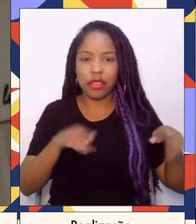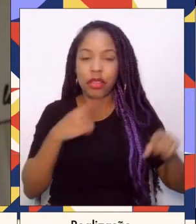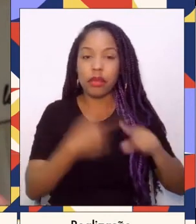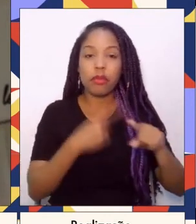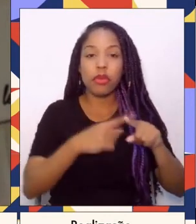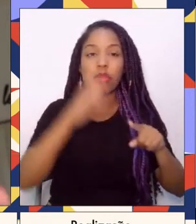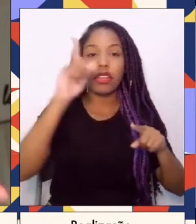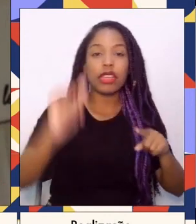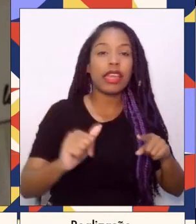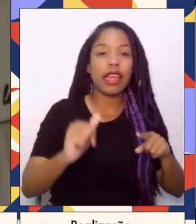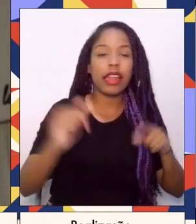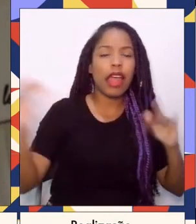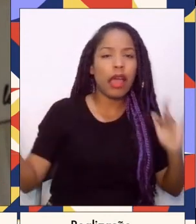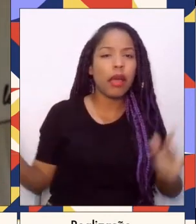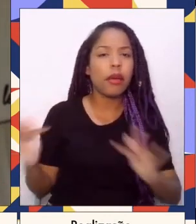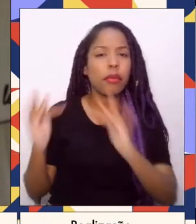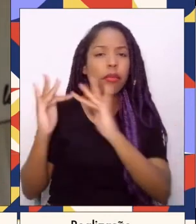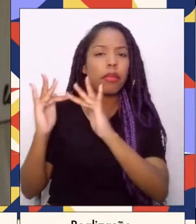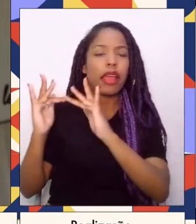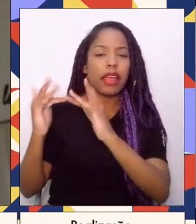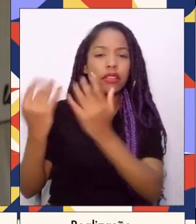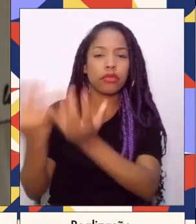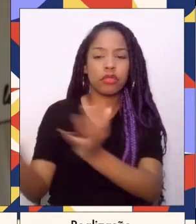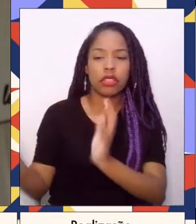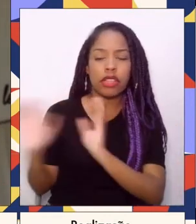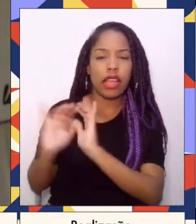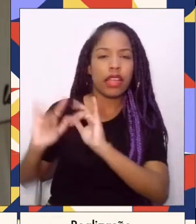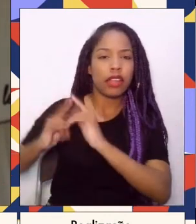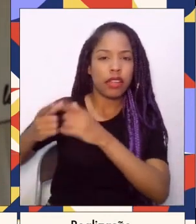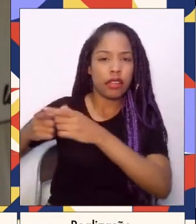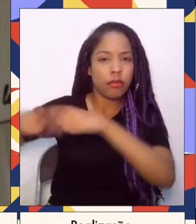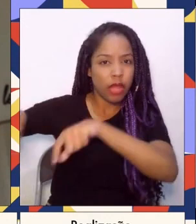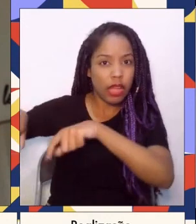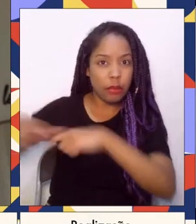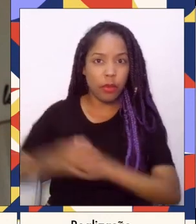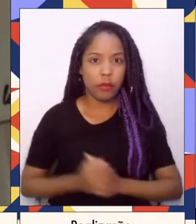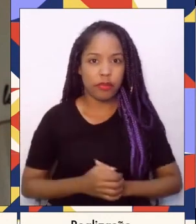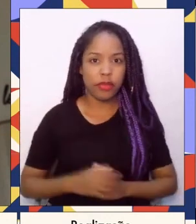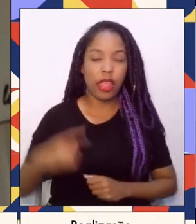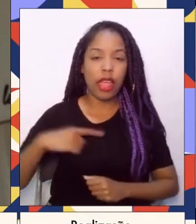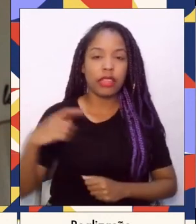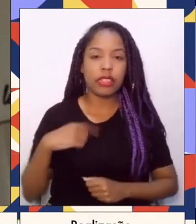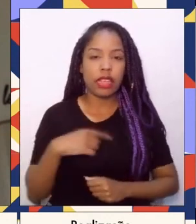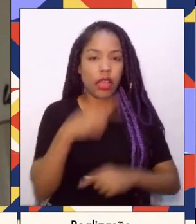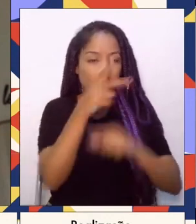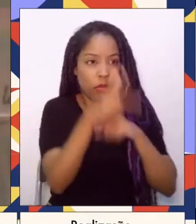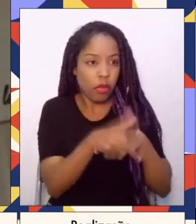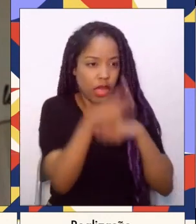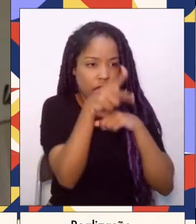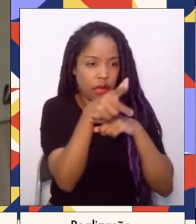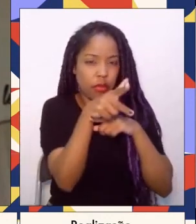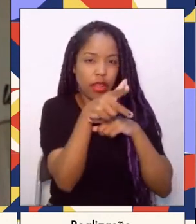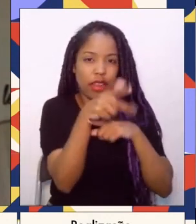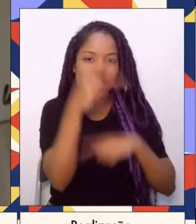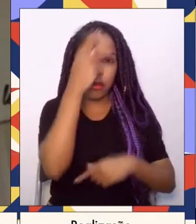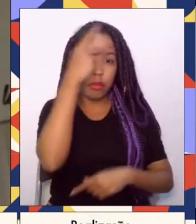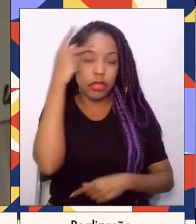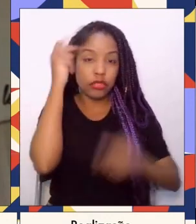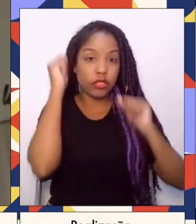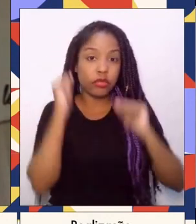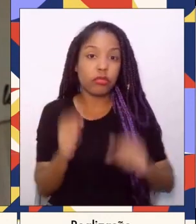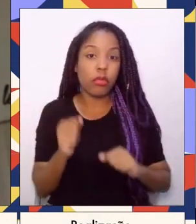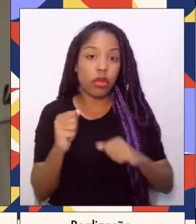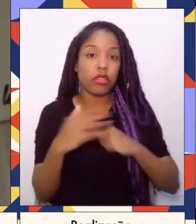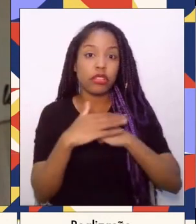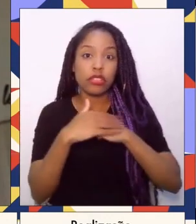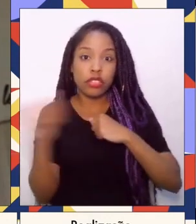eles instalaram uma câmera que fazia essa vigilância em tempo real para que as pessoas pudessem ser acionadas estar ali no